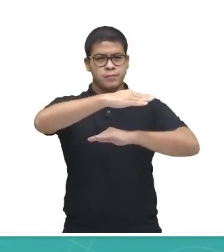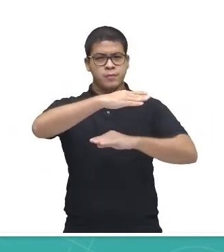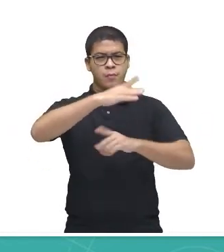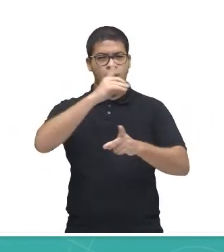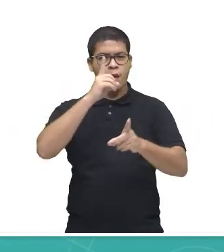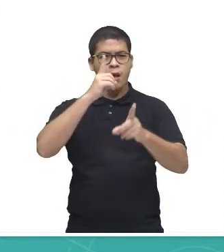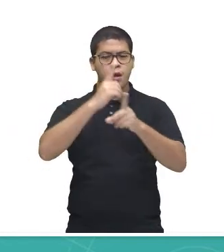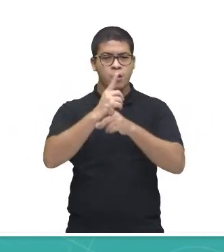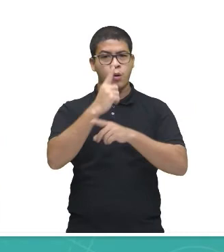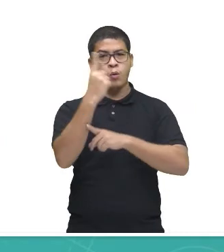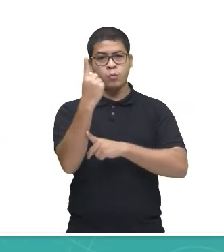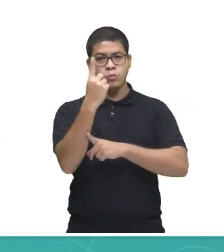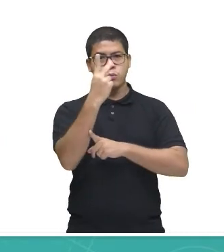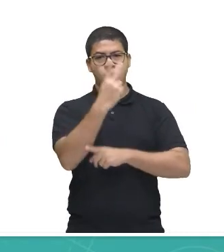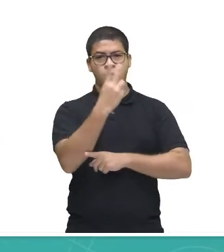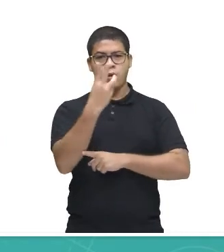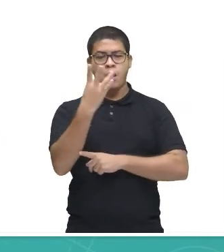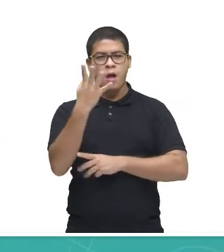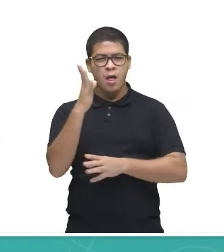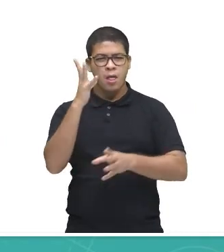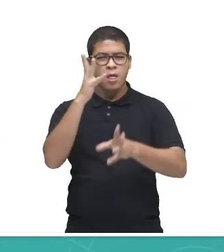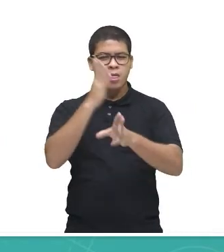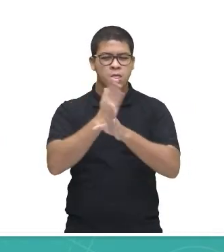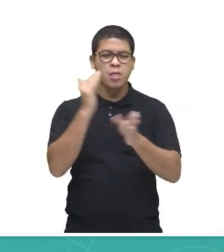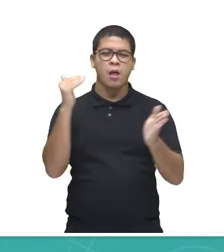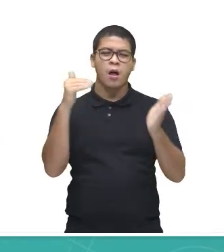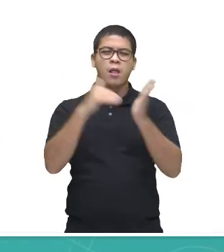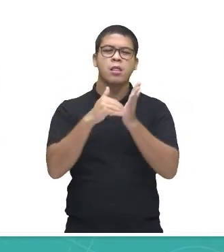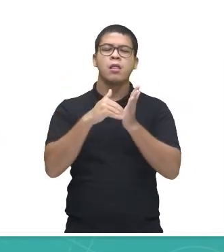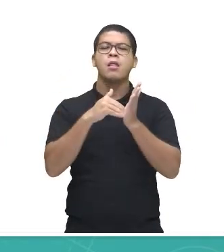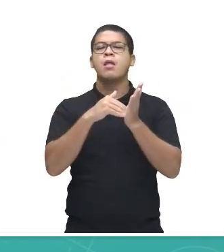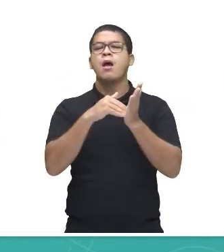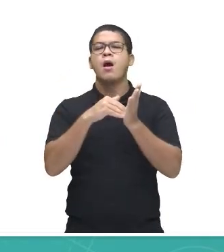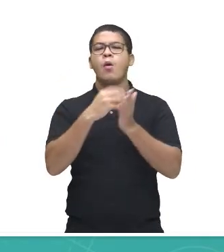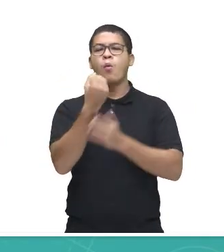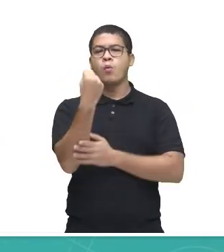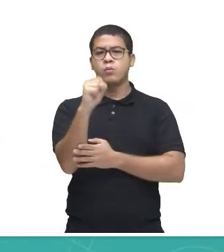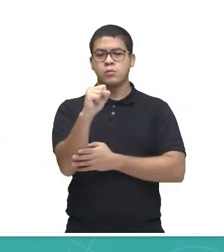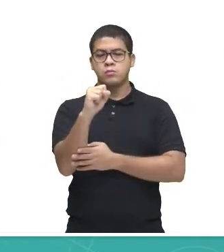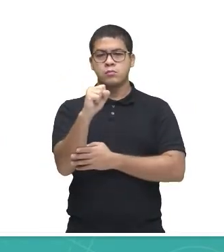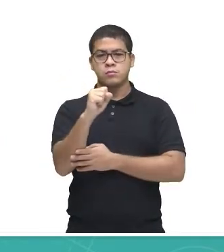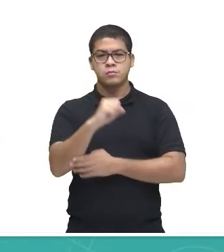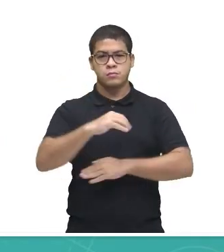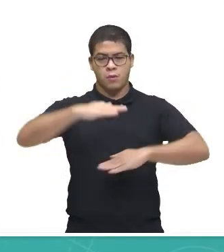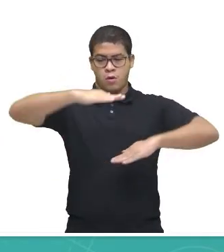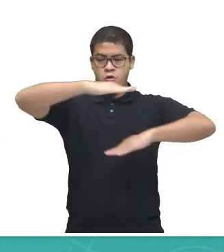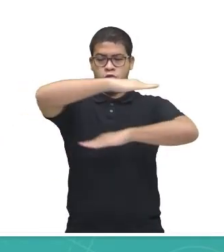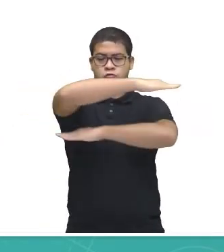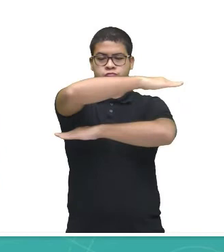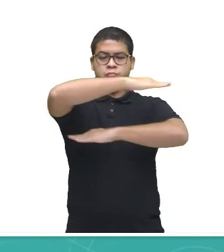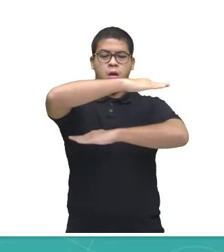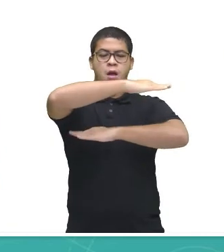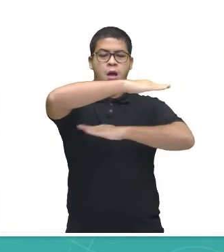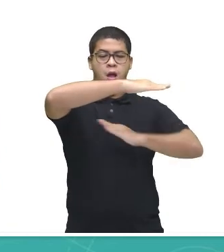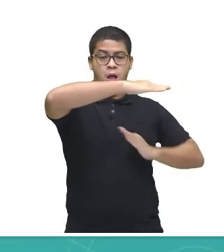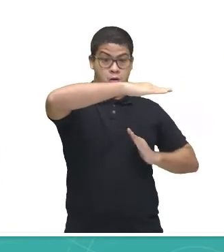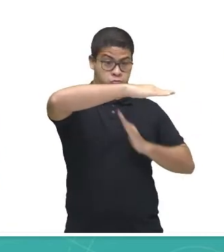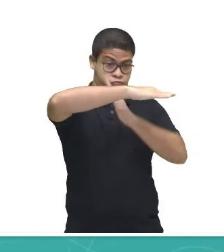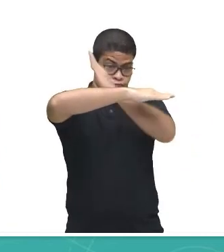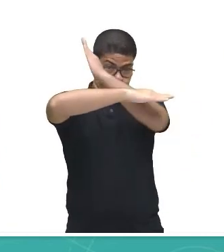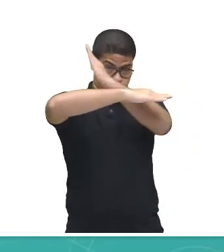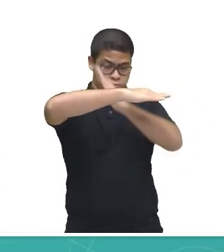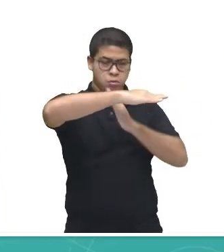1 até 8, porque quando a gente tem duas retas paralelas cortadas por uma transversal, sempre a gente vai